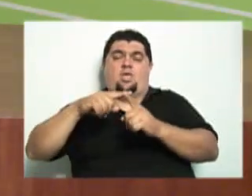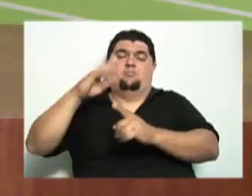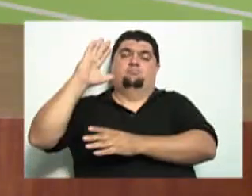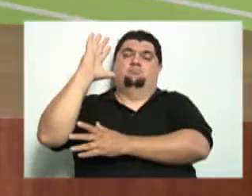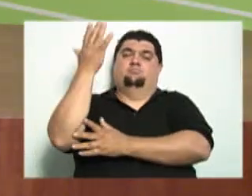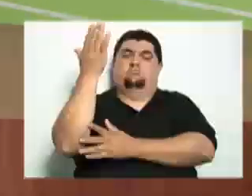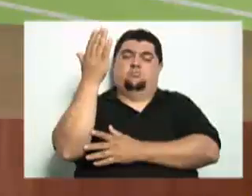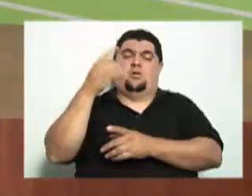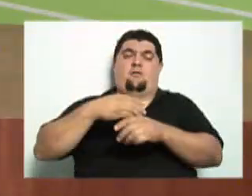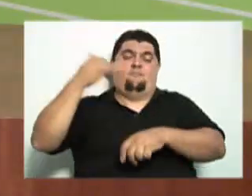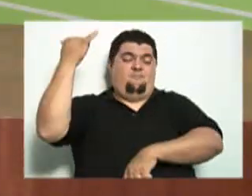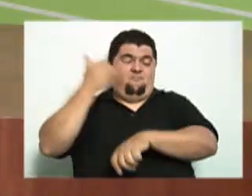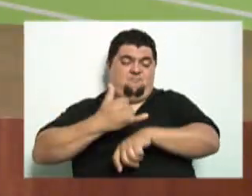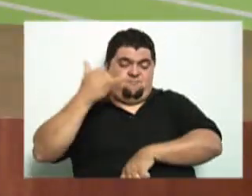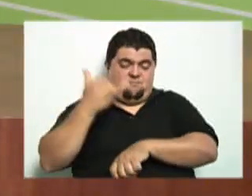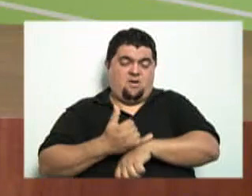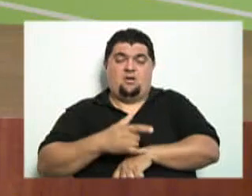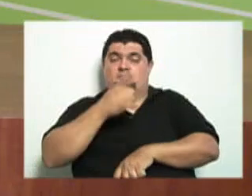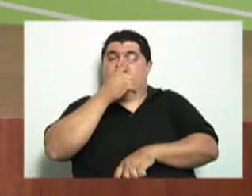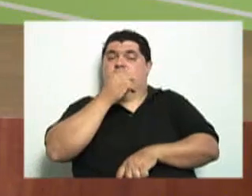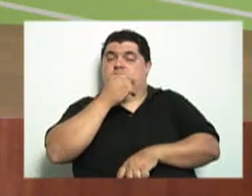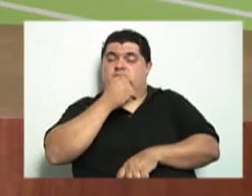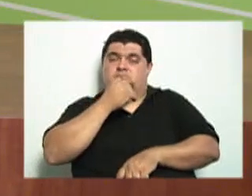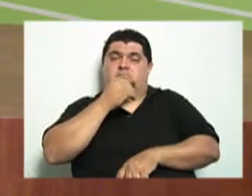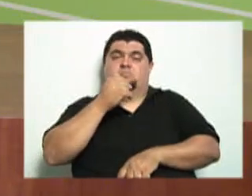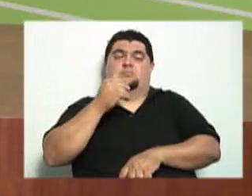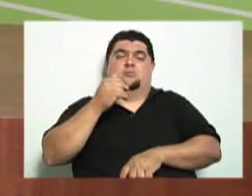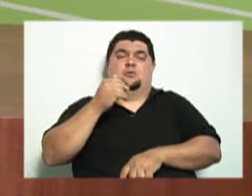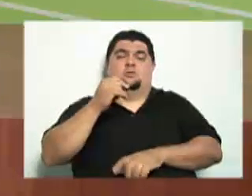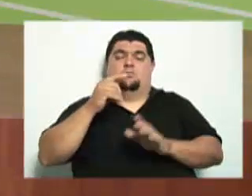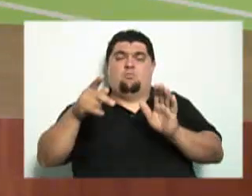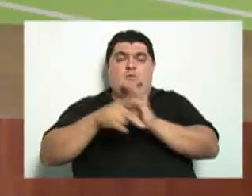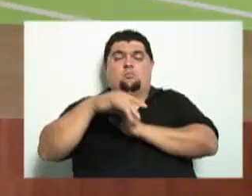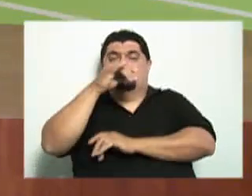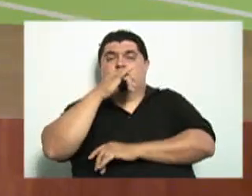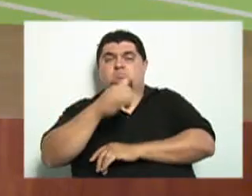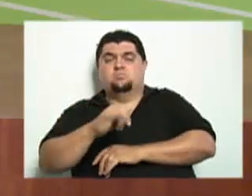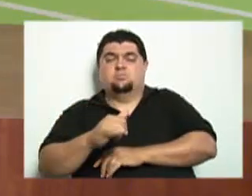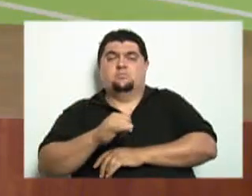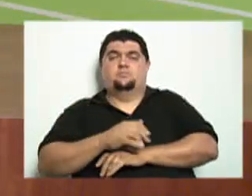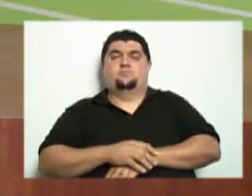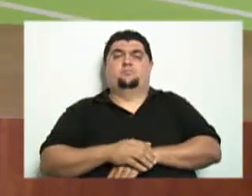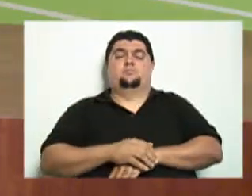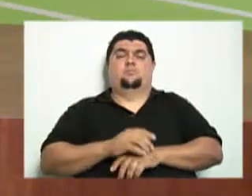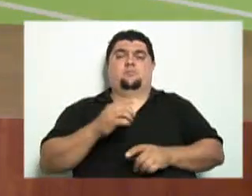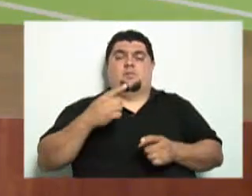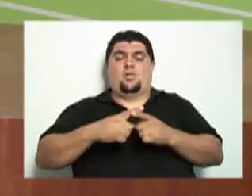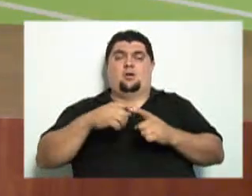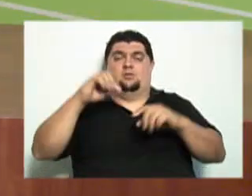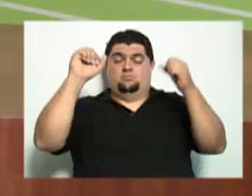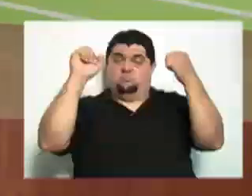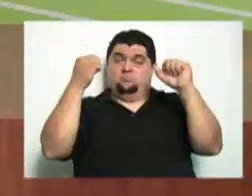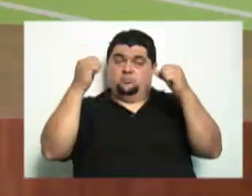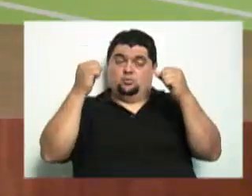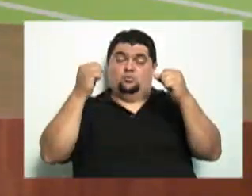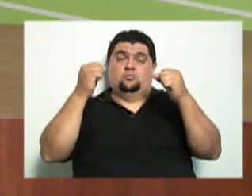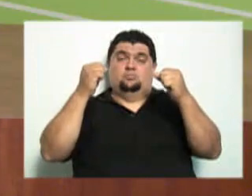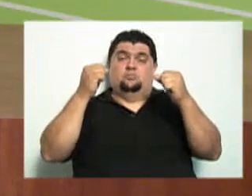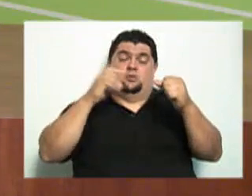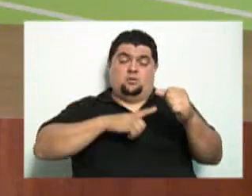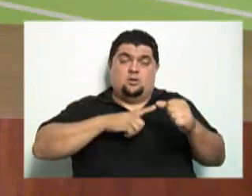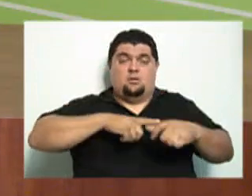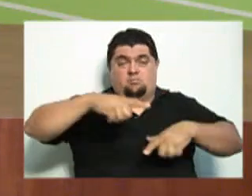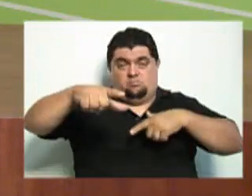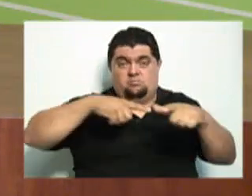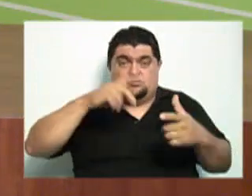é o minério de ferro, é a água para as nossas hidrelétricas, para a geração de energia para essa indústria funcionar. Então,